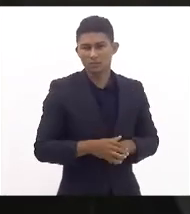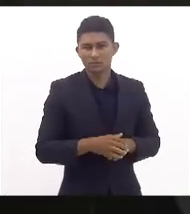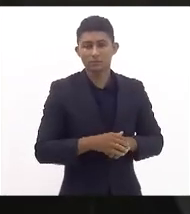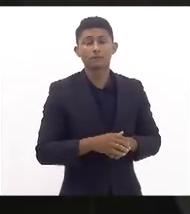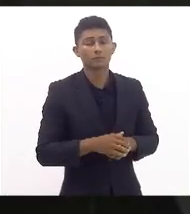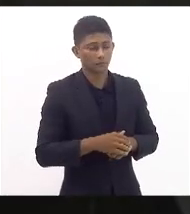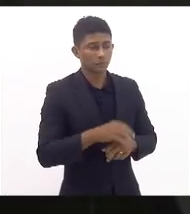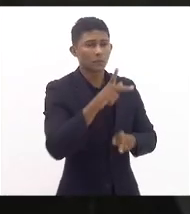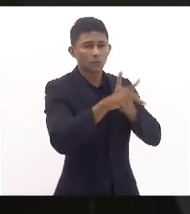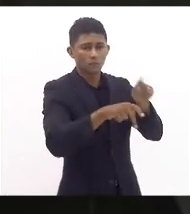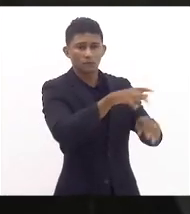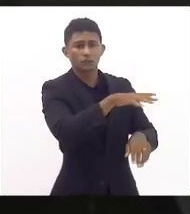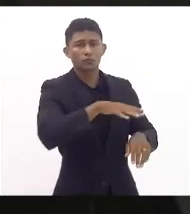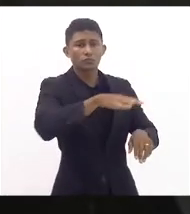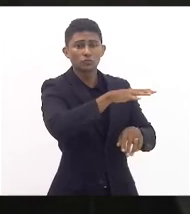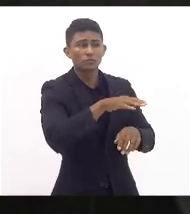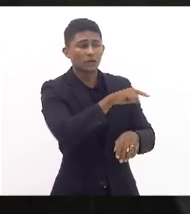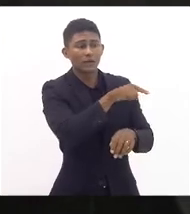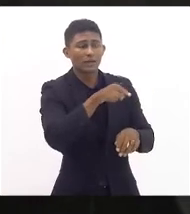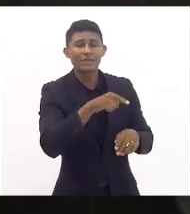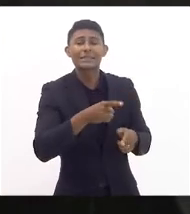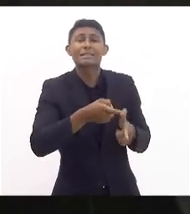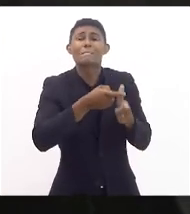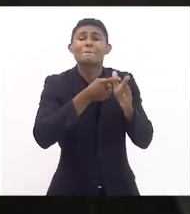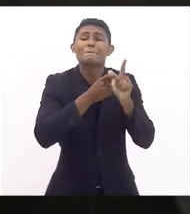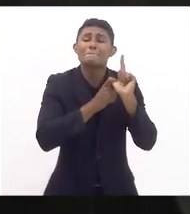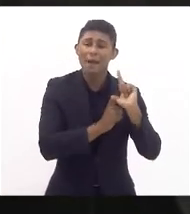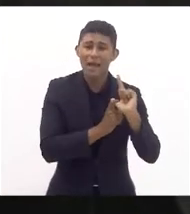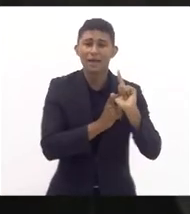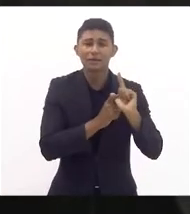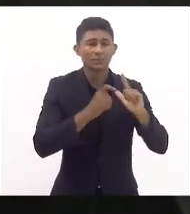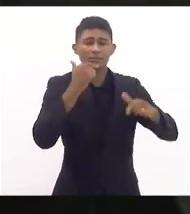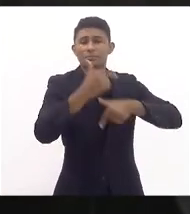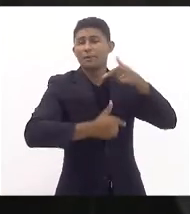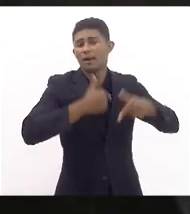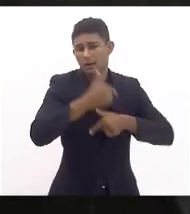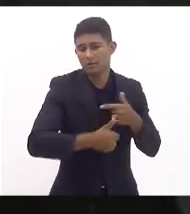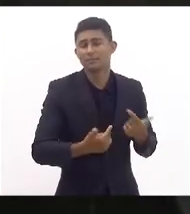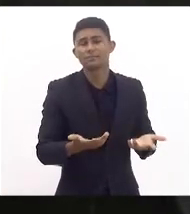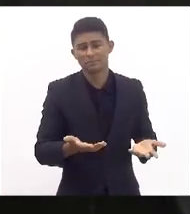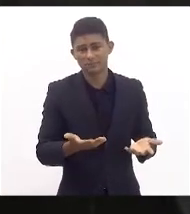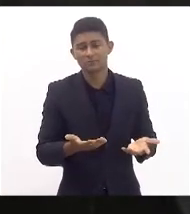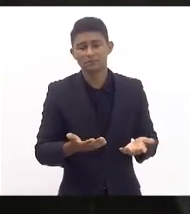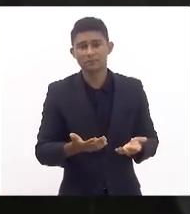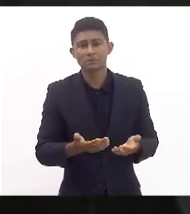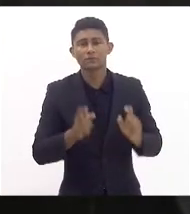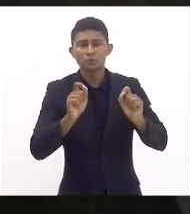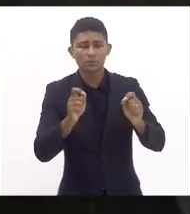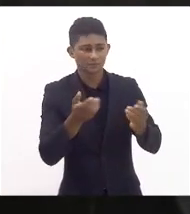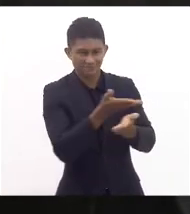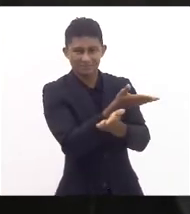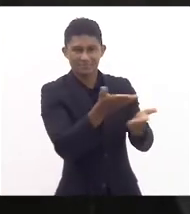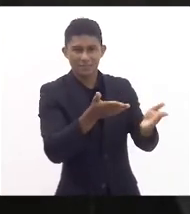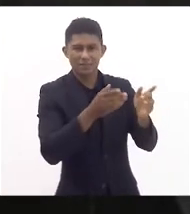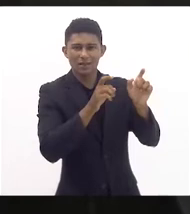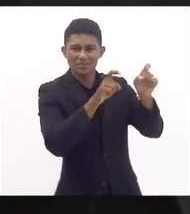um trabalho fundamental, que é a legitimação da sua posse.